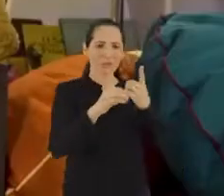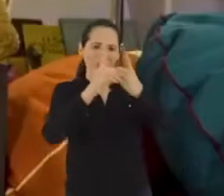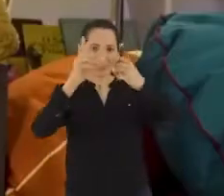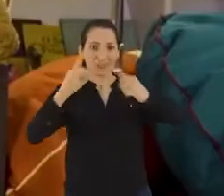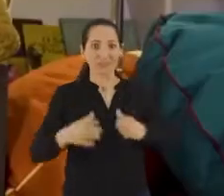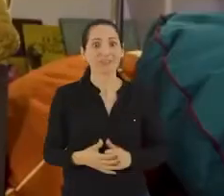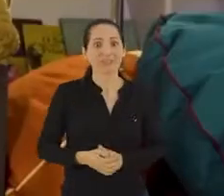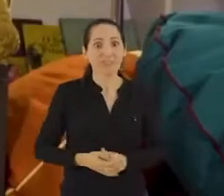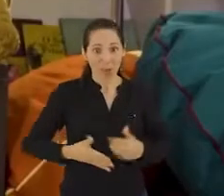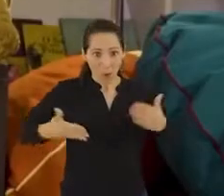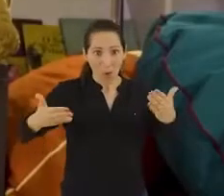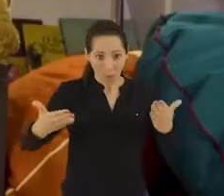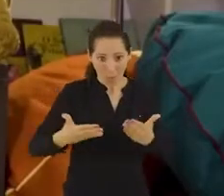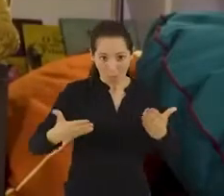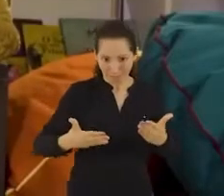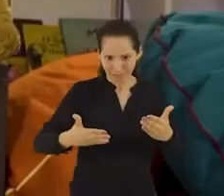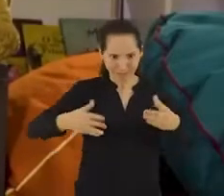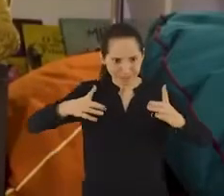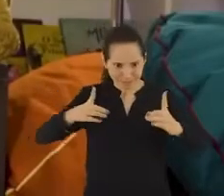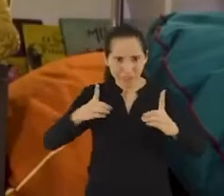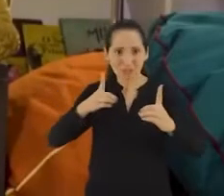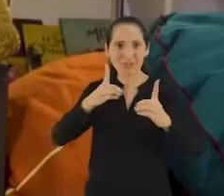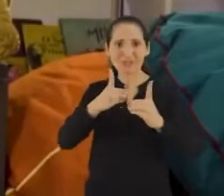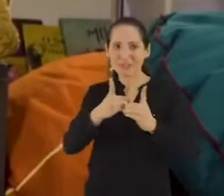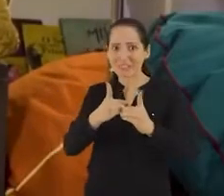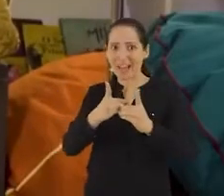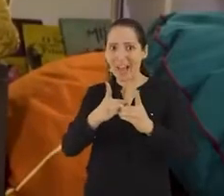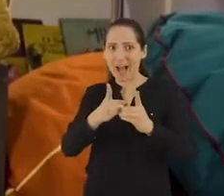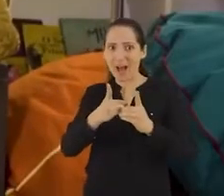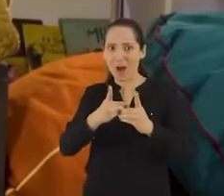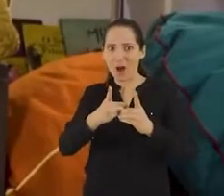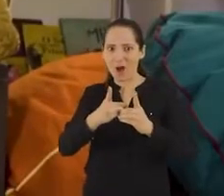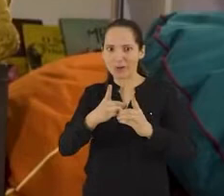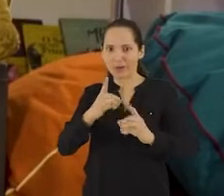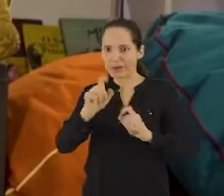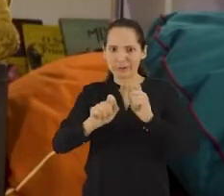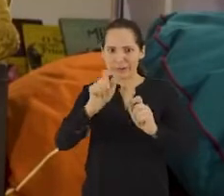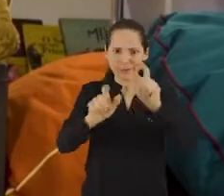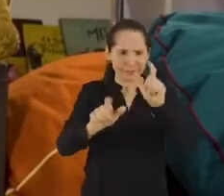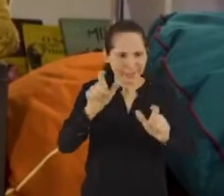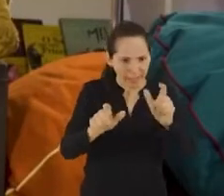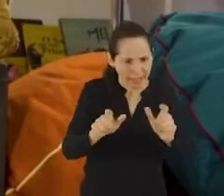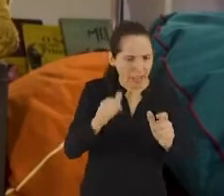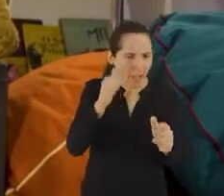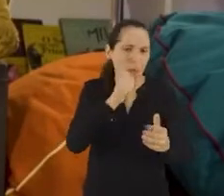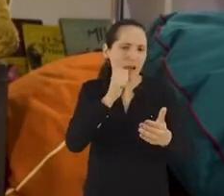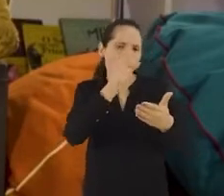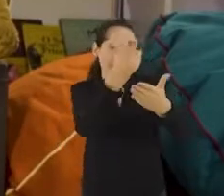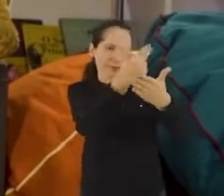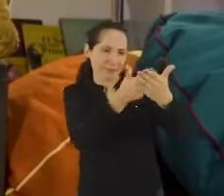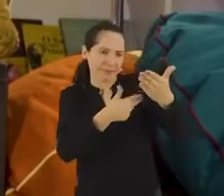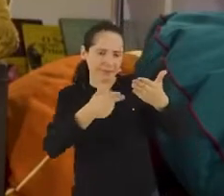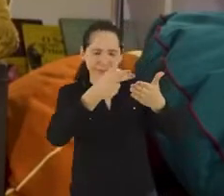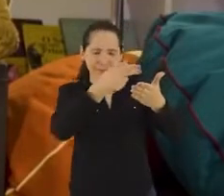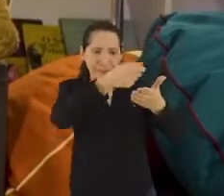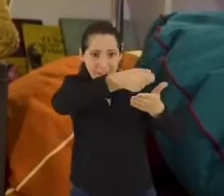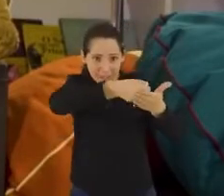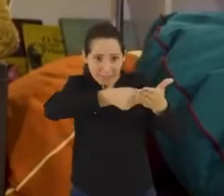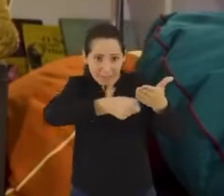E hoje a gente vai se encontrar com contos dela, ilustradora,